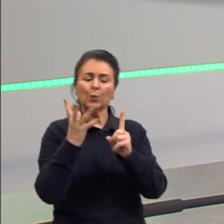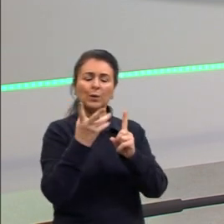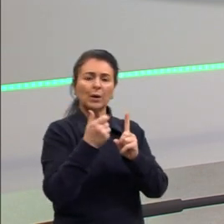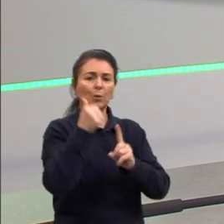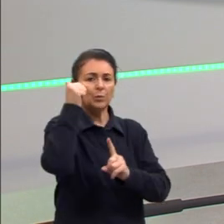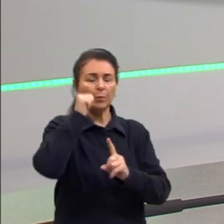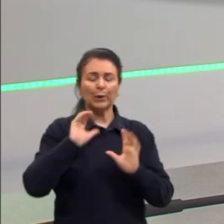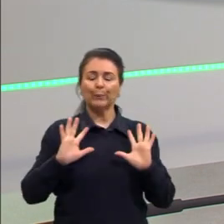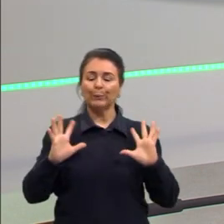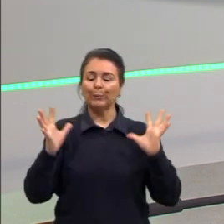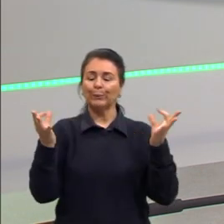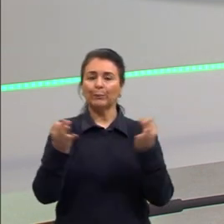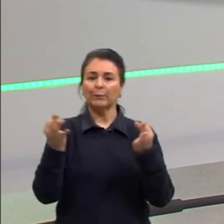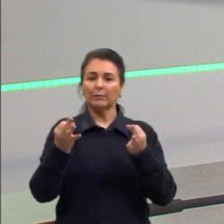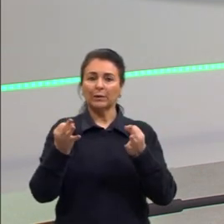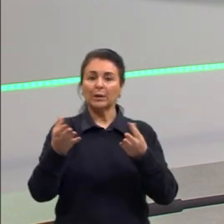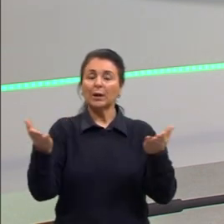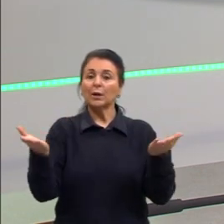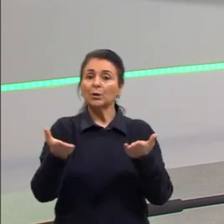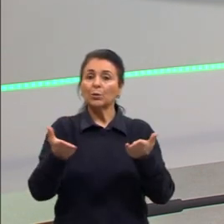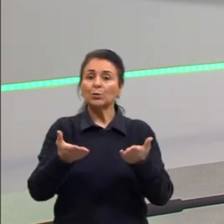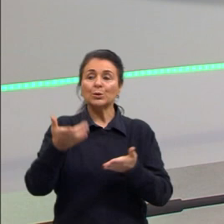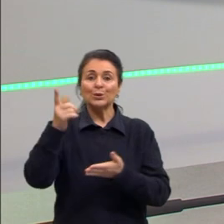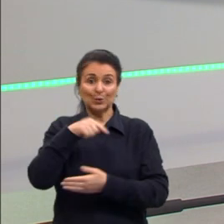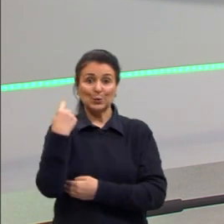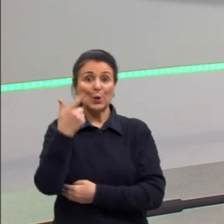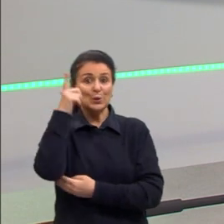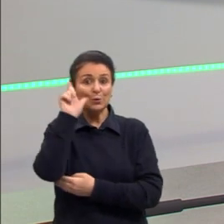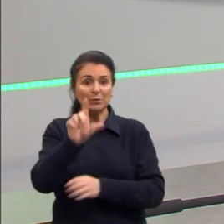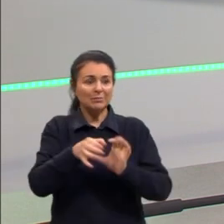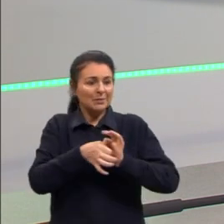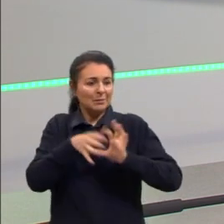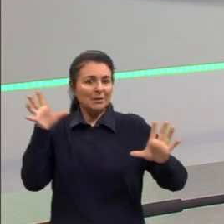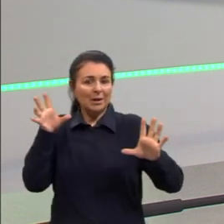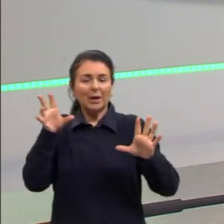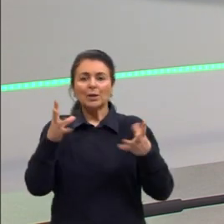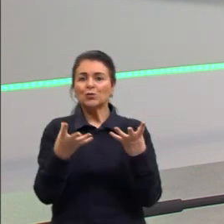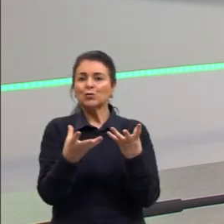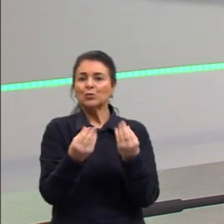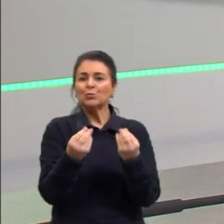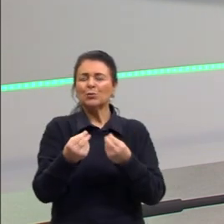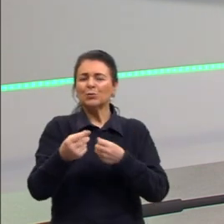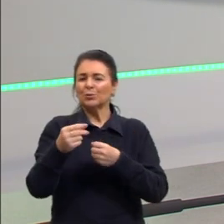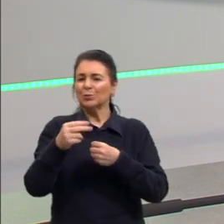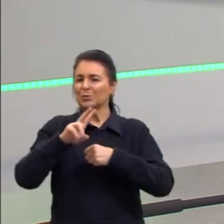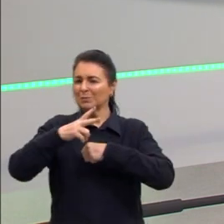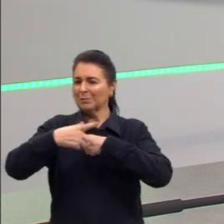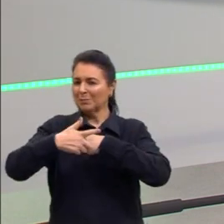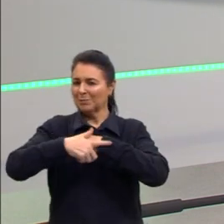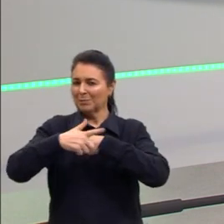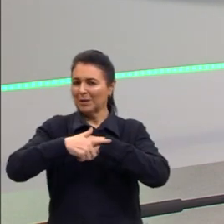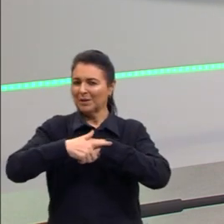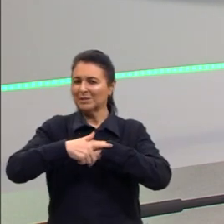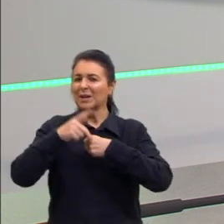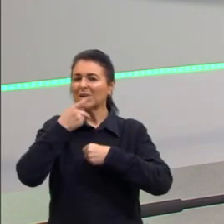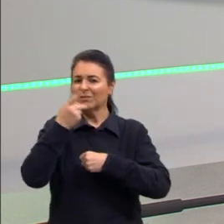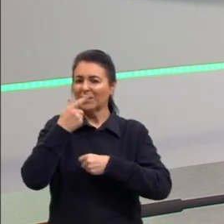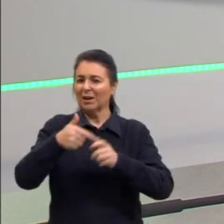né E hoje né Nós conseguimos nos desvencilhar de muitos desses papéis mas